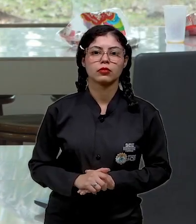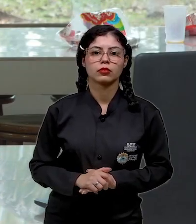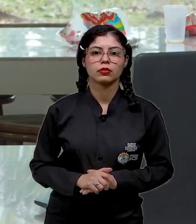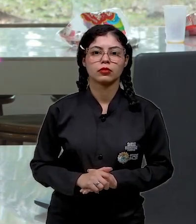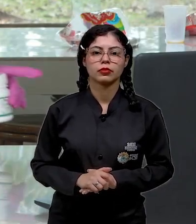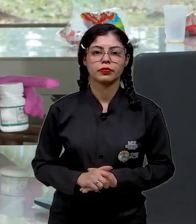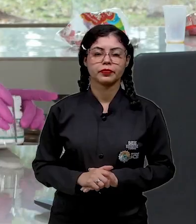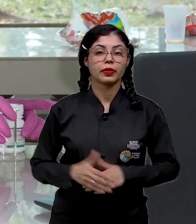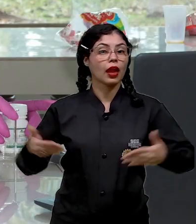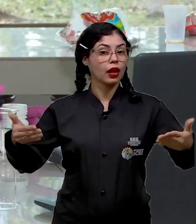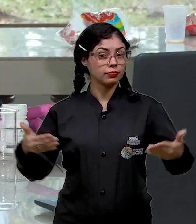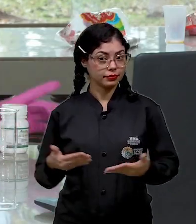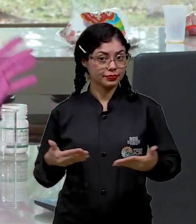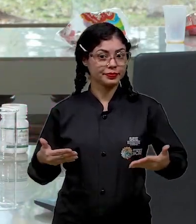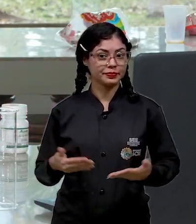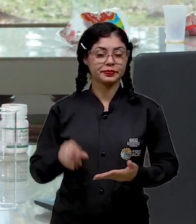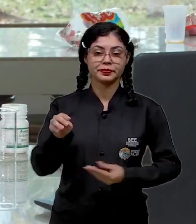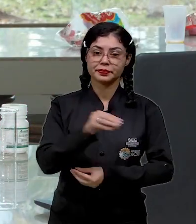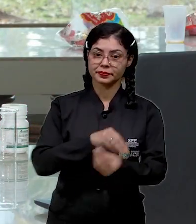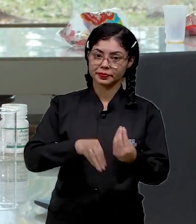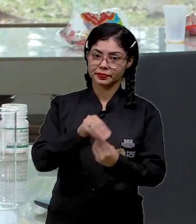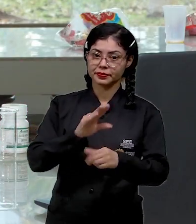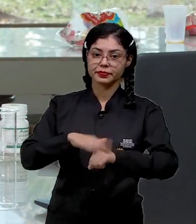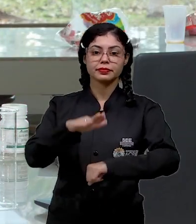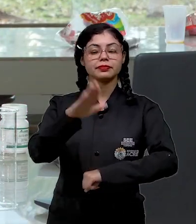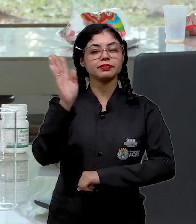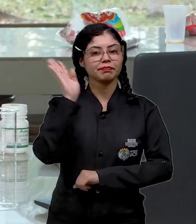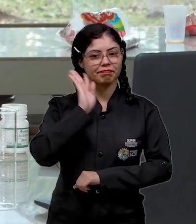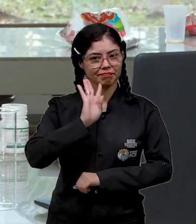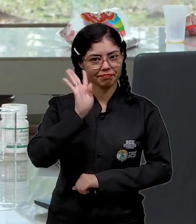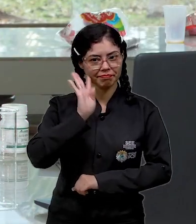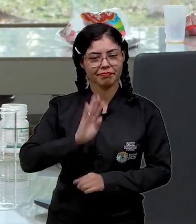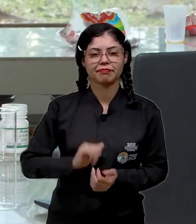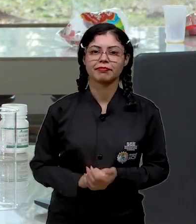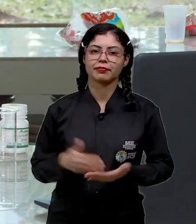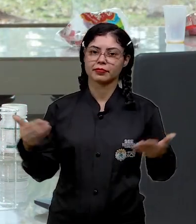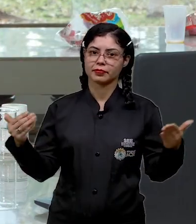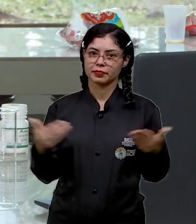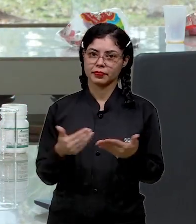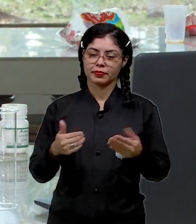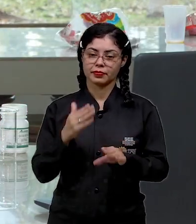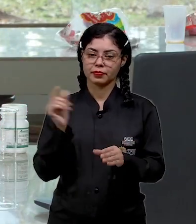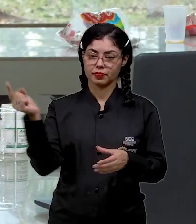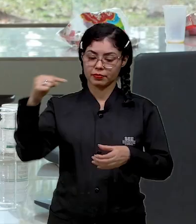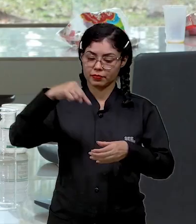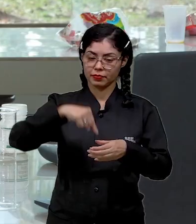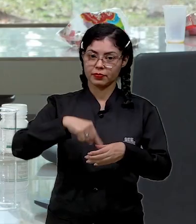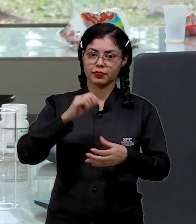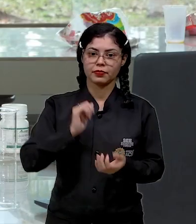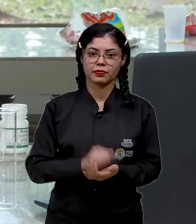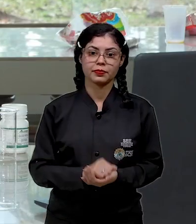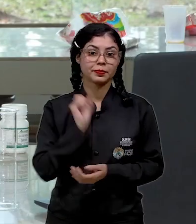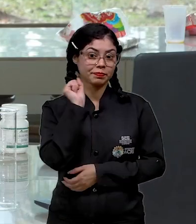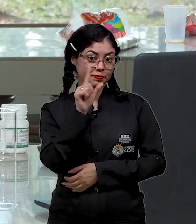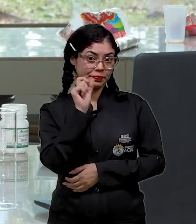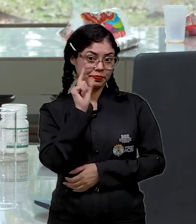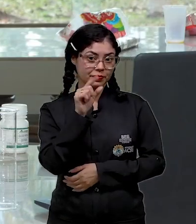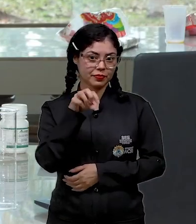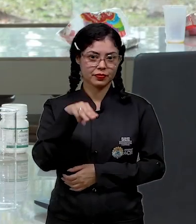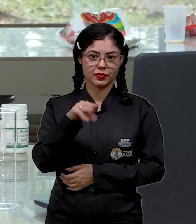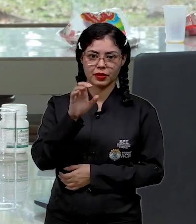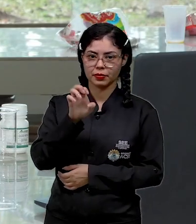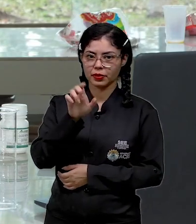E agora, gente, para deixar essa reação muito mais interessante, vamos aqui adicionar o azul de